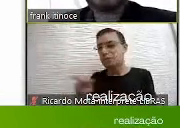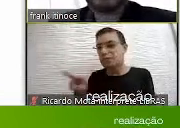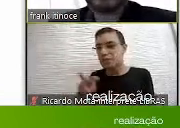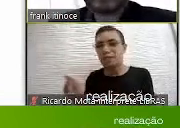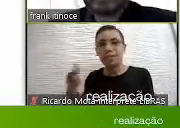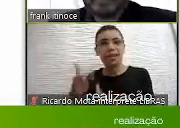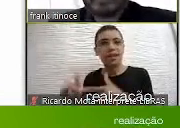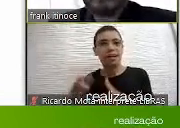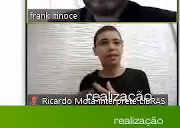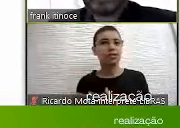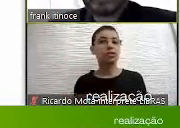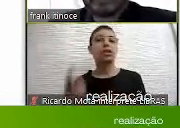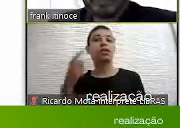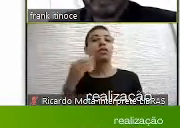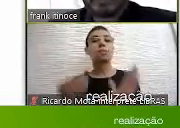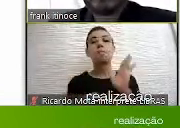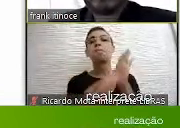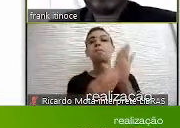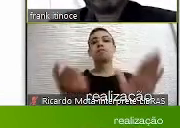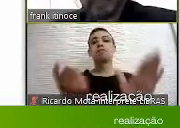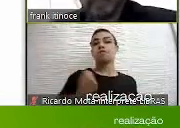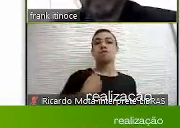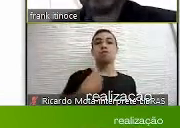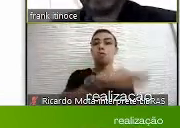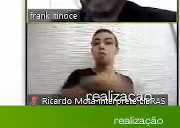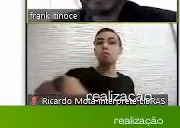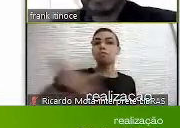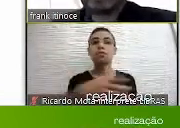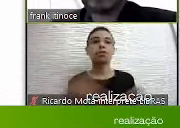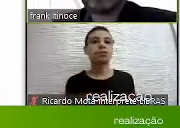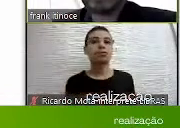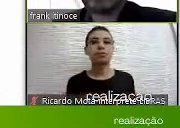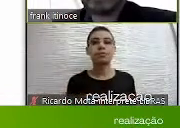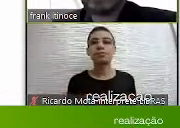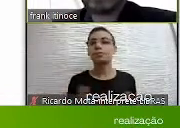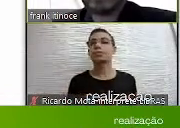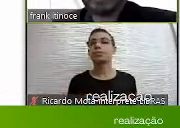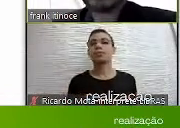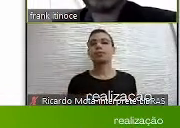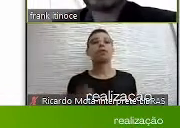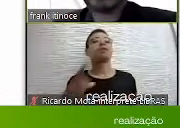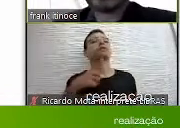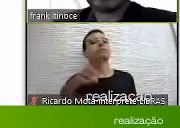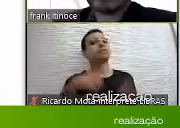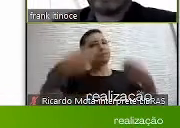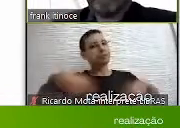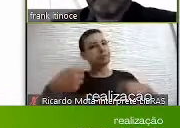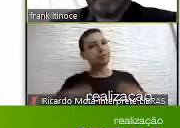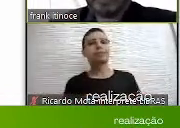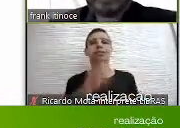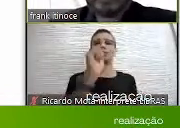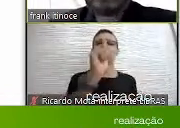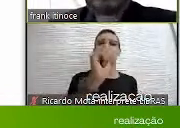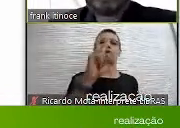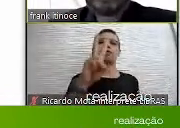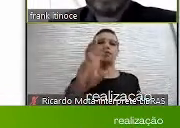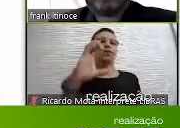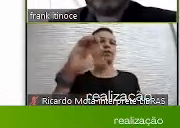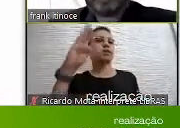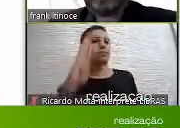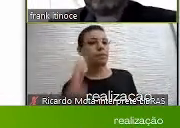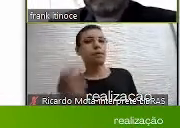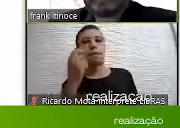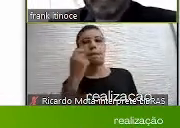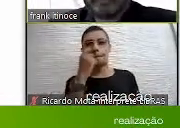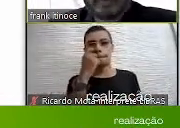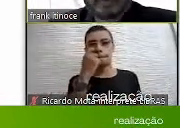né? Tendo AVCB, para ter o AVCB vai ter que ter tido a manutenção, né? A instalação e a manutenção. Não